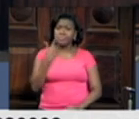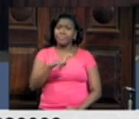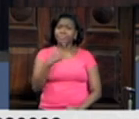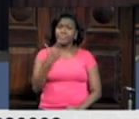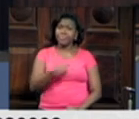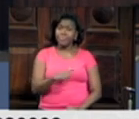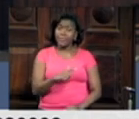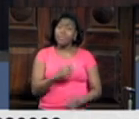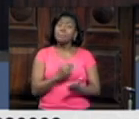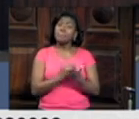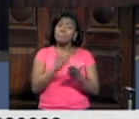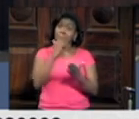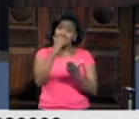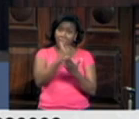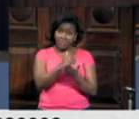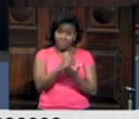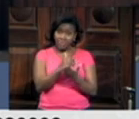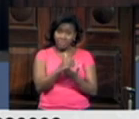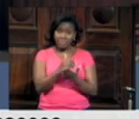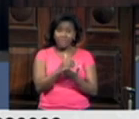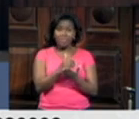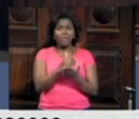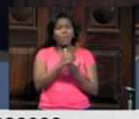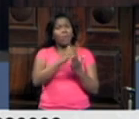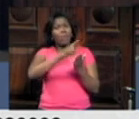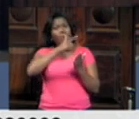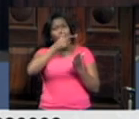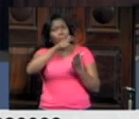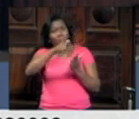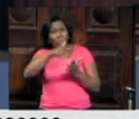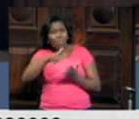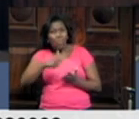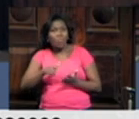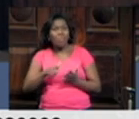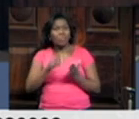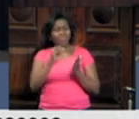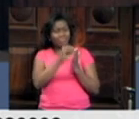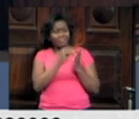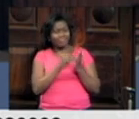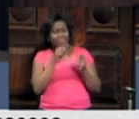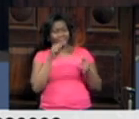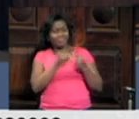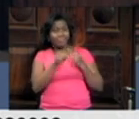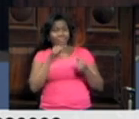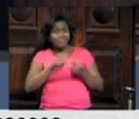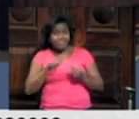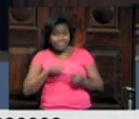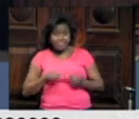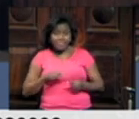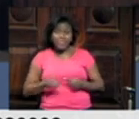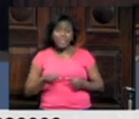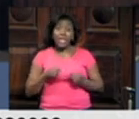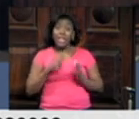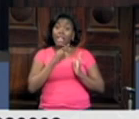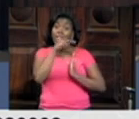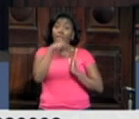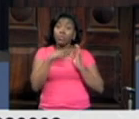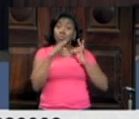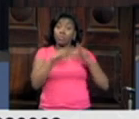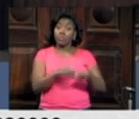e aí, senhor presidente, além de outras imprecisões, não li todos os